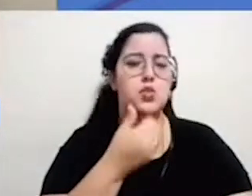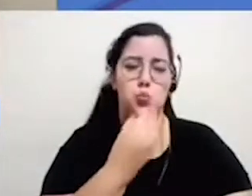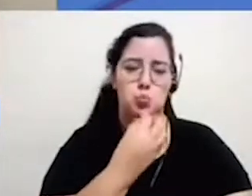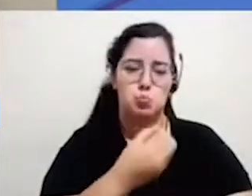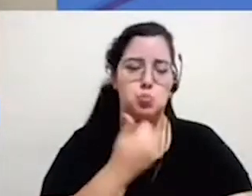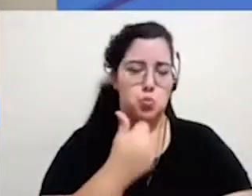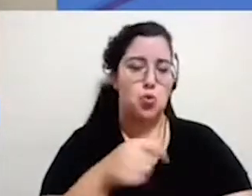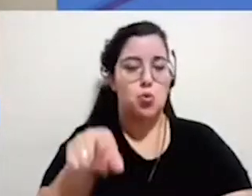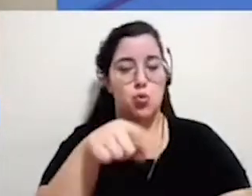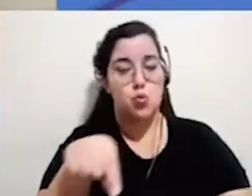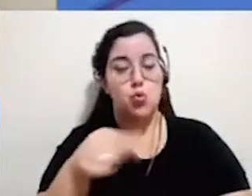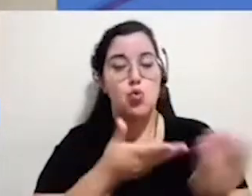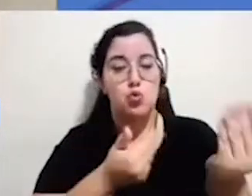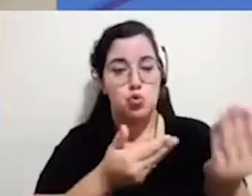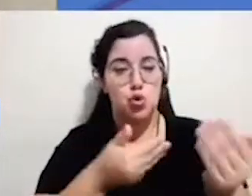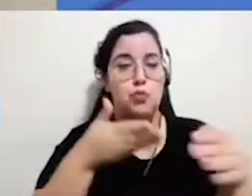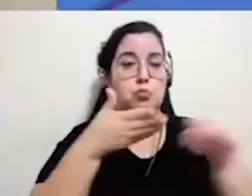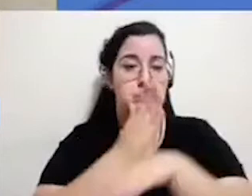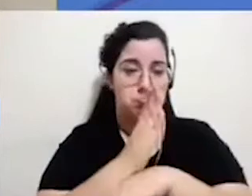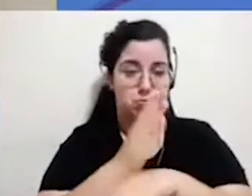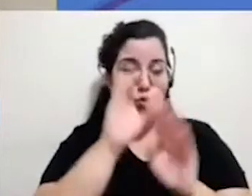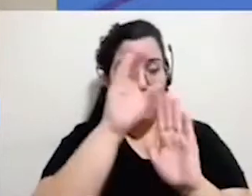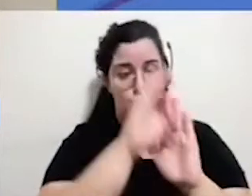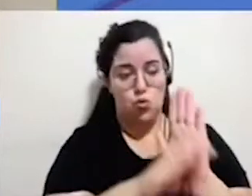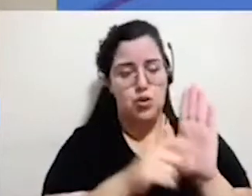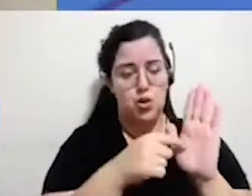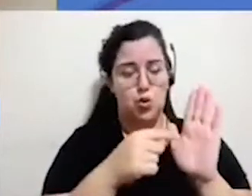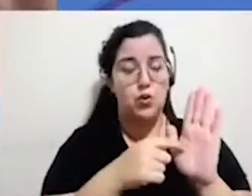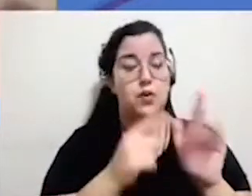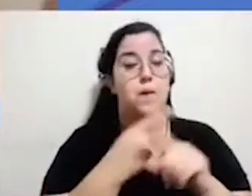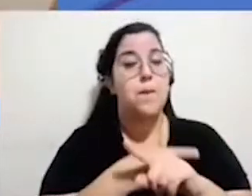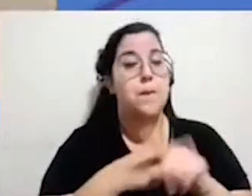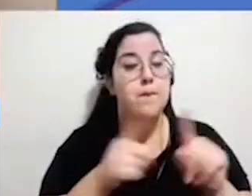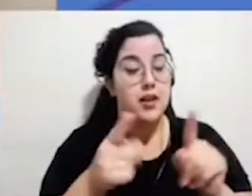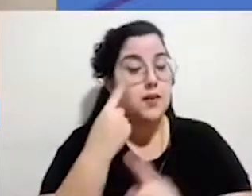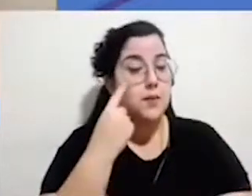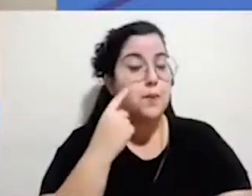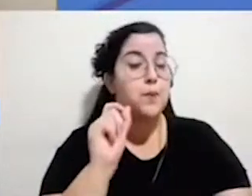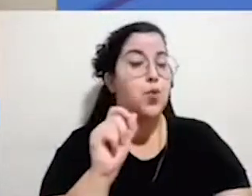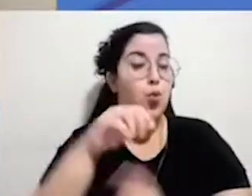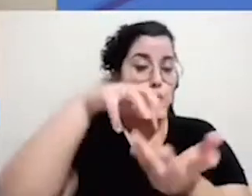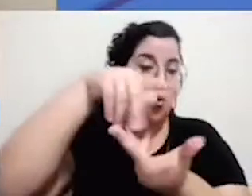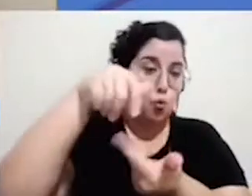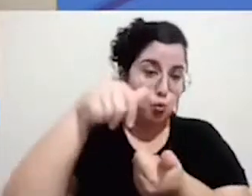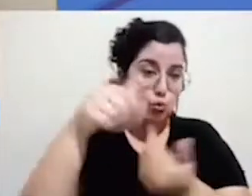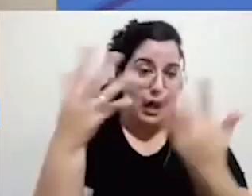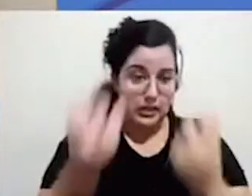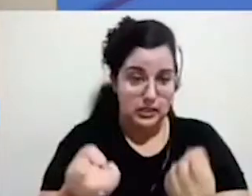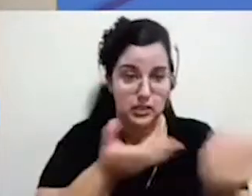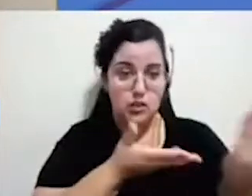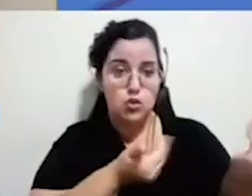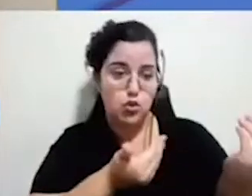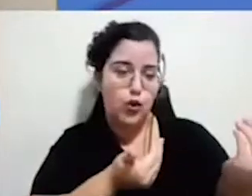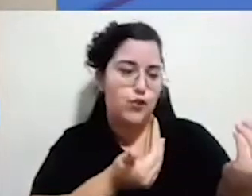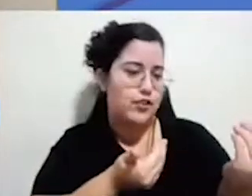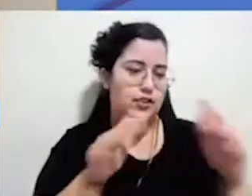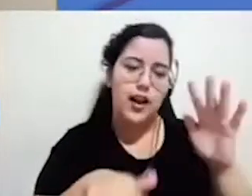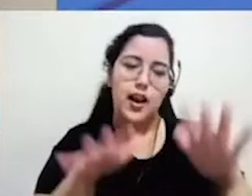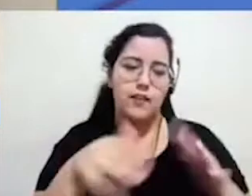que os jovens façam e tal. A gente também tem que perguntar se o mundo está pronto para receber esse jovem, né?